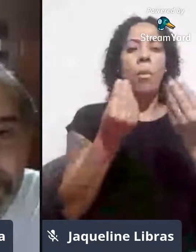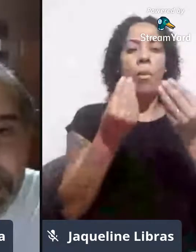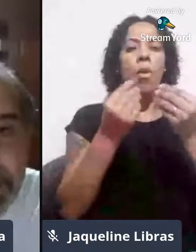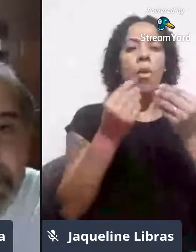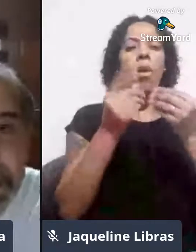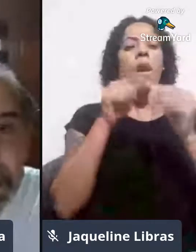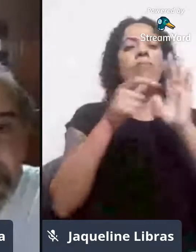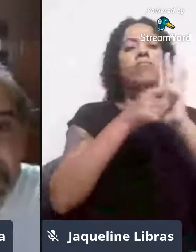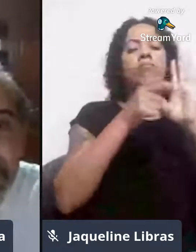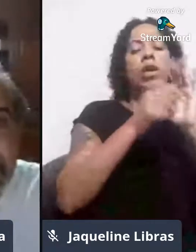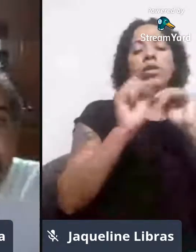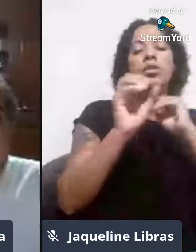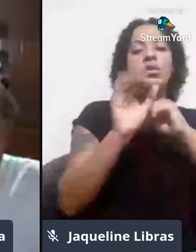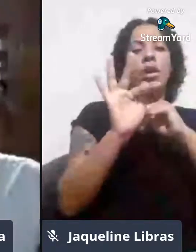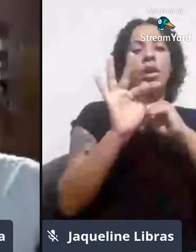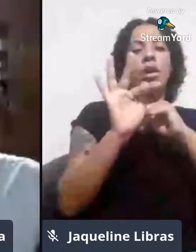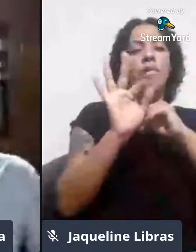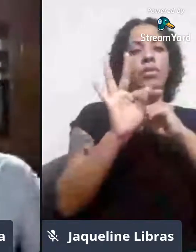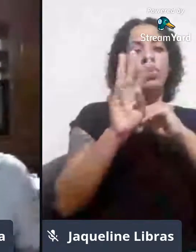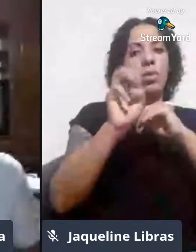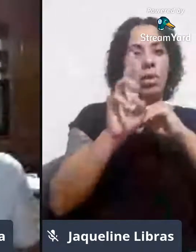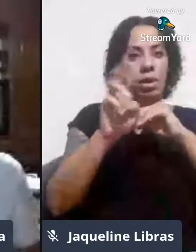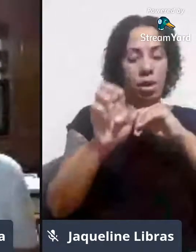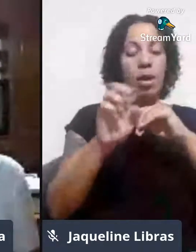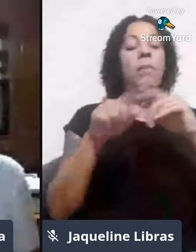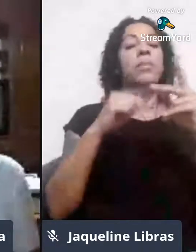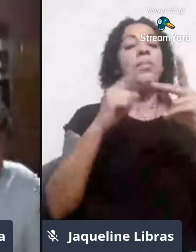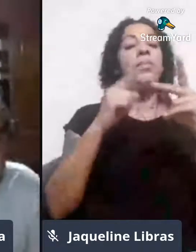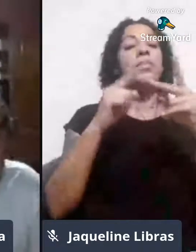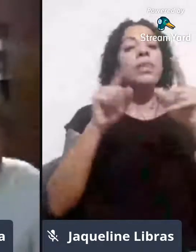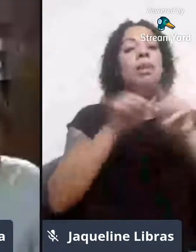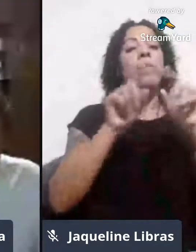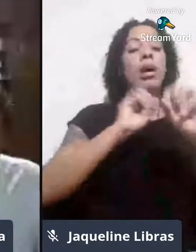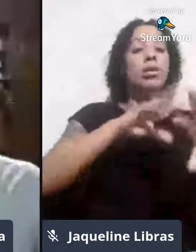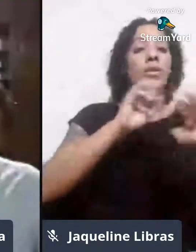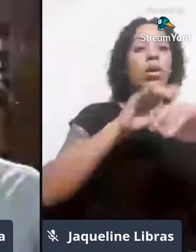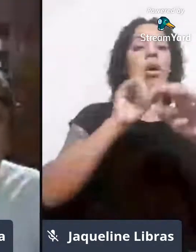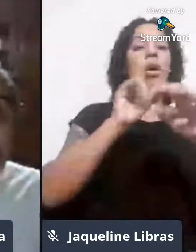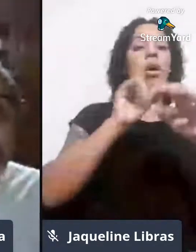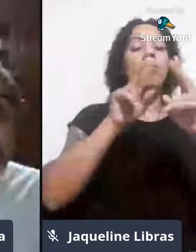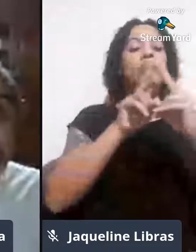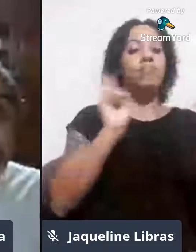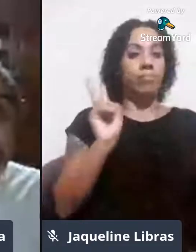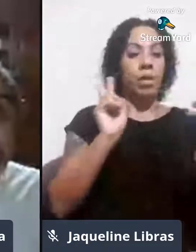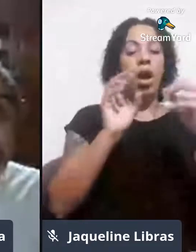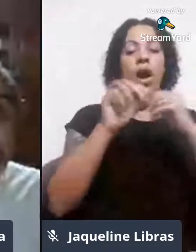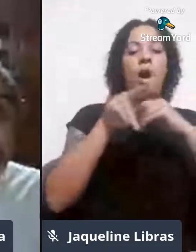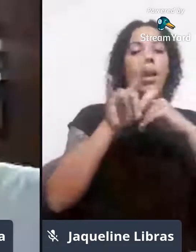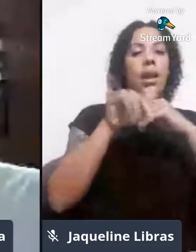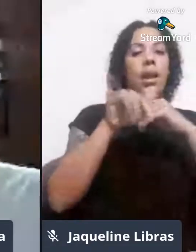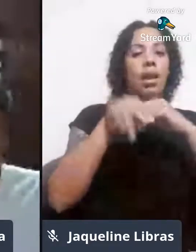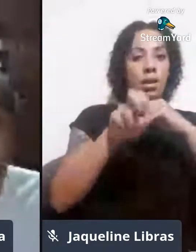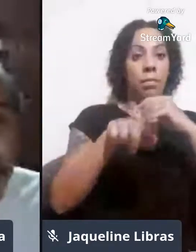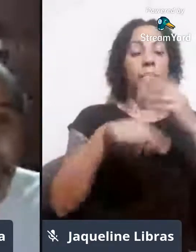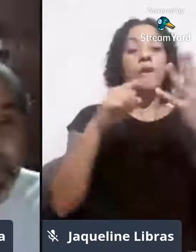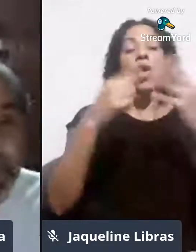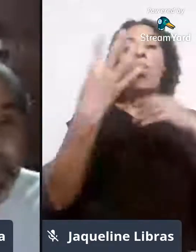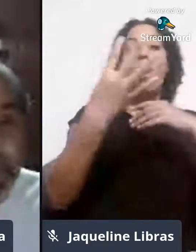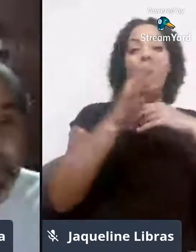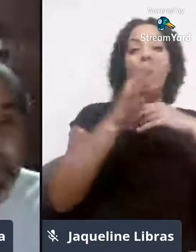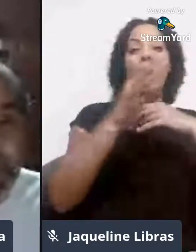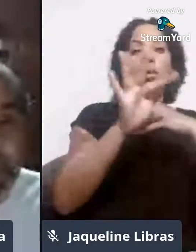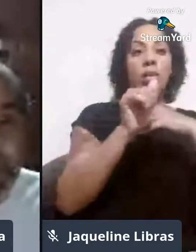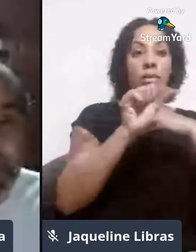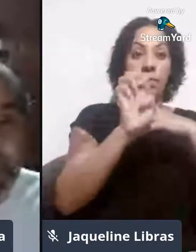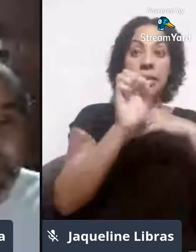trabalhando com educação em linha, educação online, e na quarta fase, não é? Se assim deixar aí agora o nosso